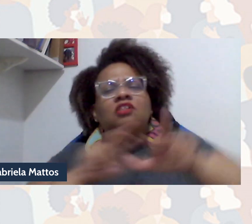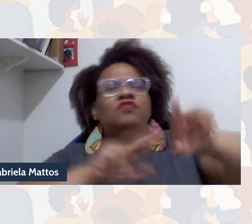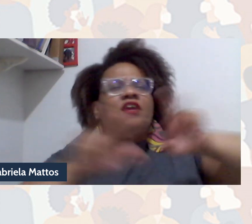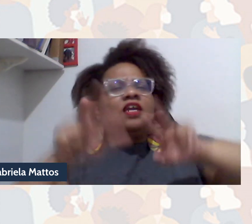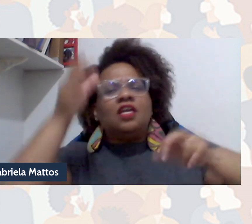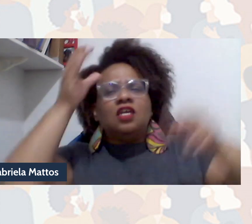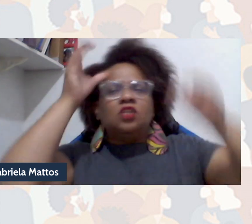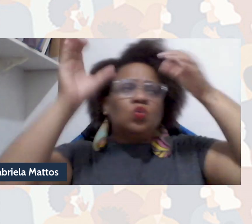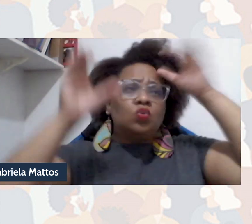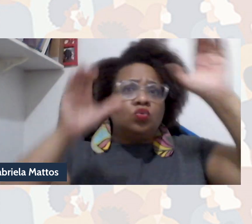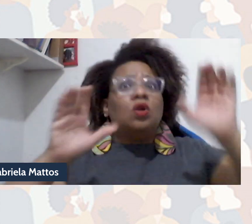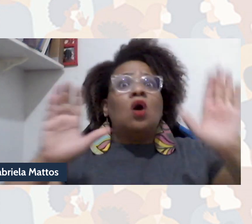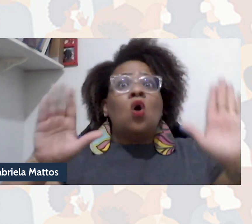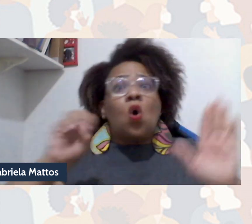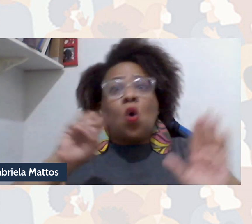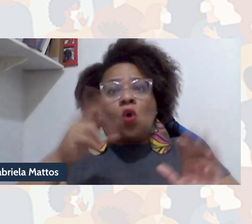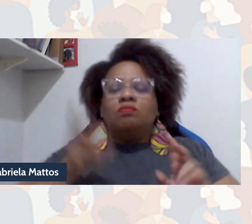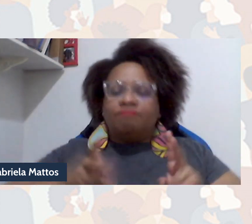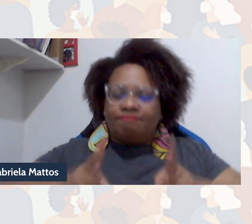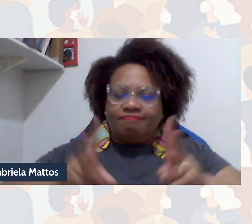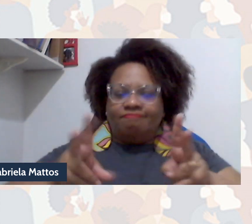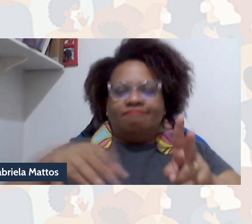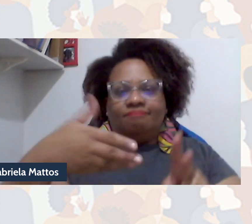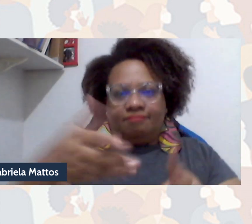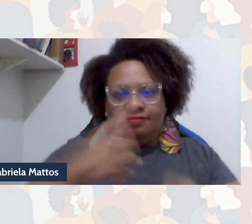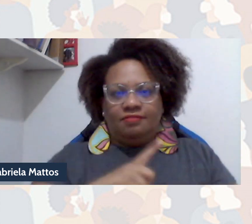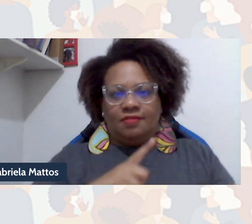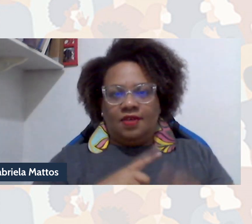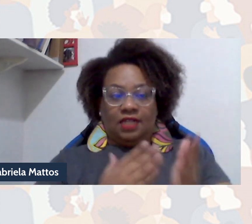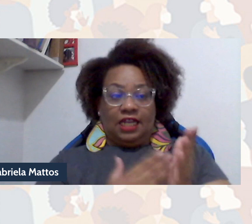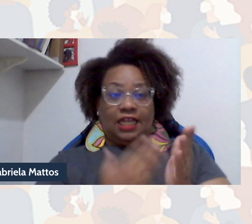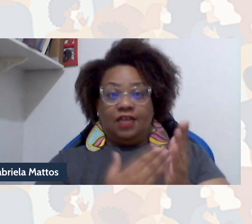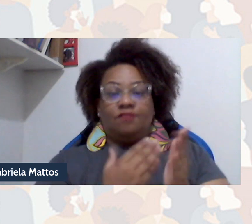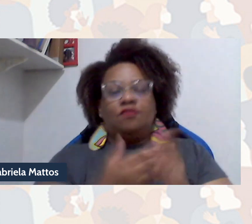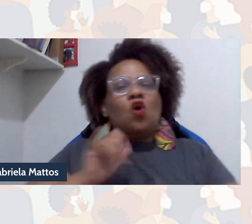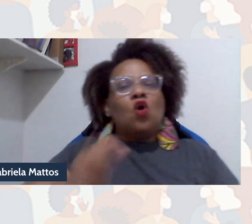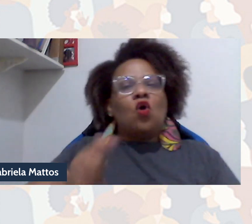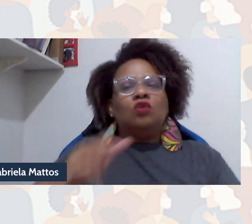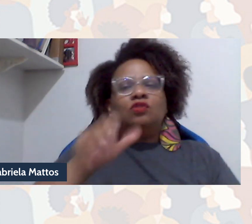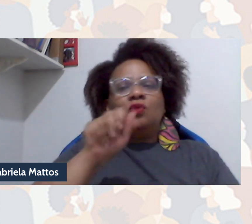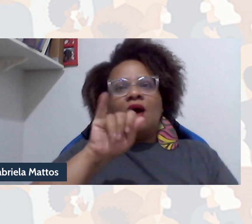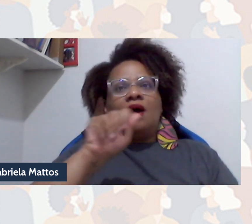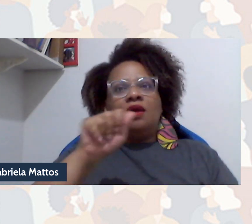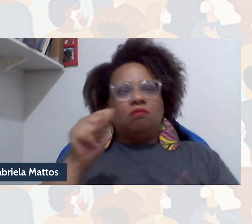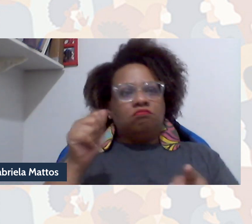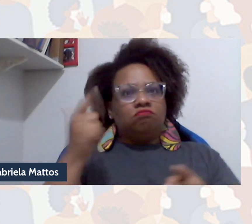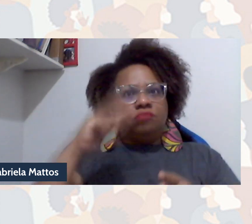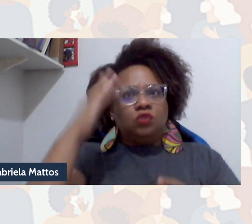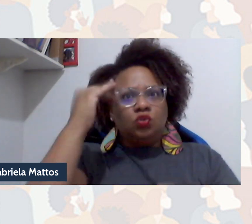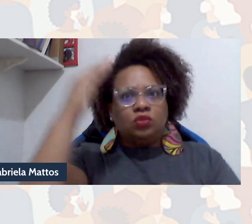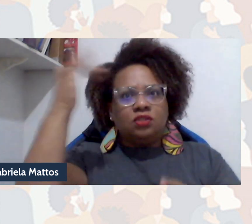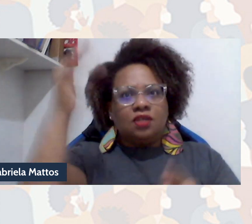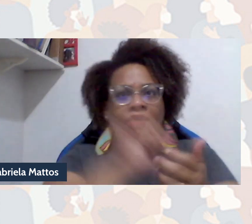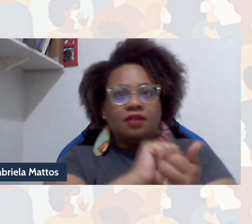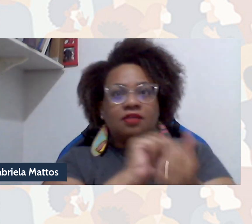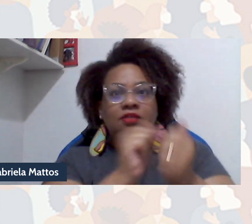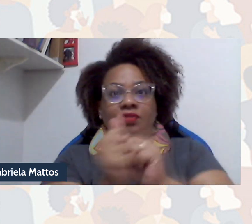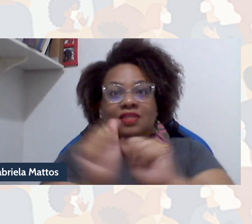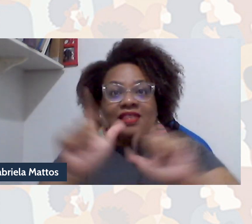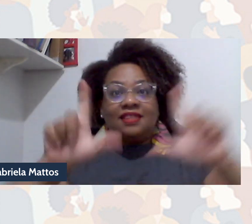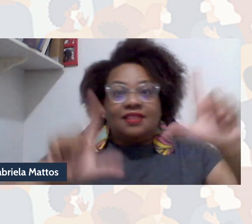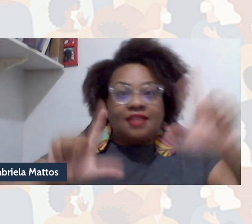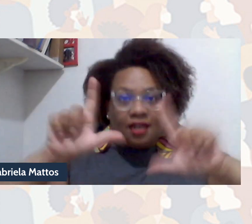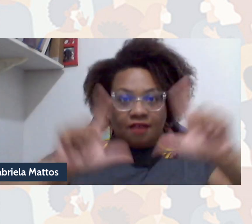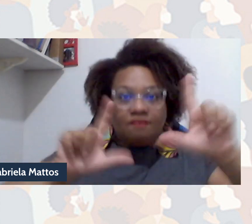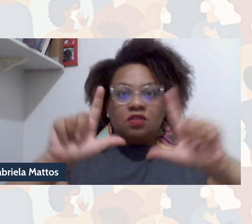Não é à toa que o conto da Aya fez tanto sucesso quando foi adaptado para a TV, logo que o misógino de marca maior, o Donald Trump, chegou ao